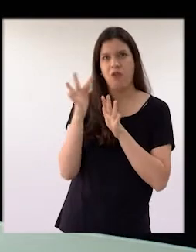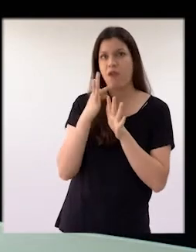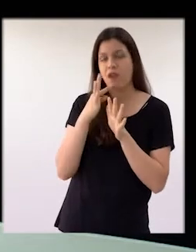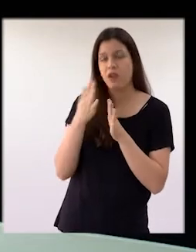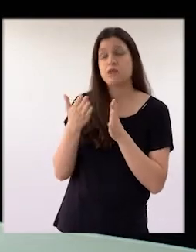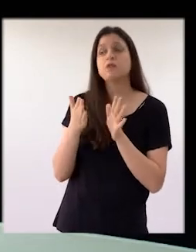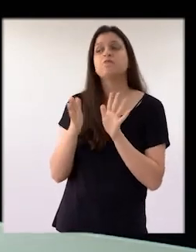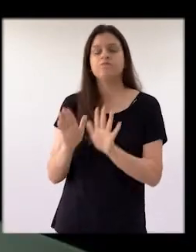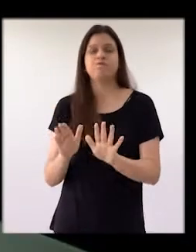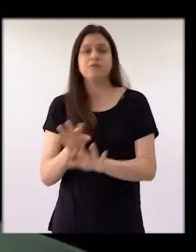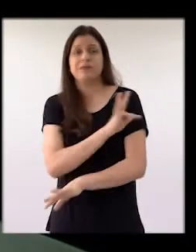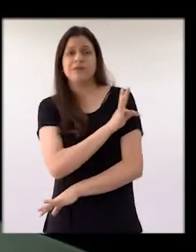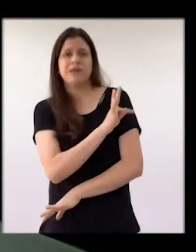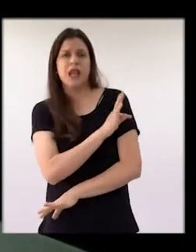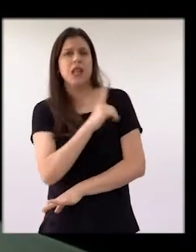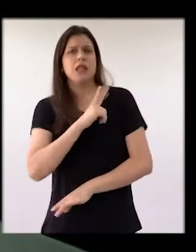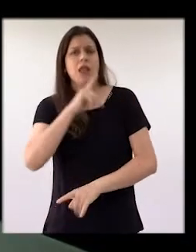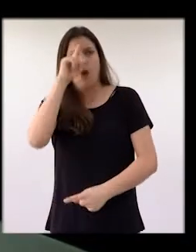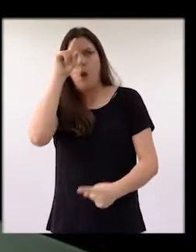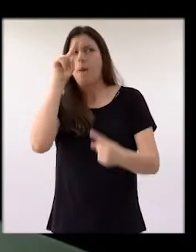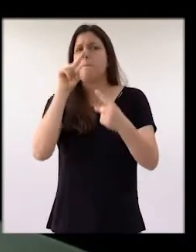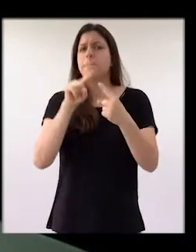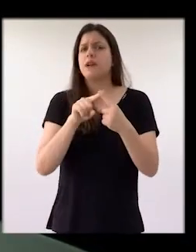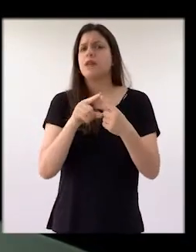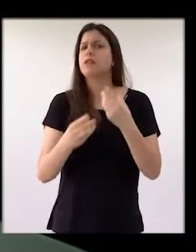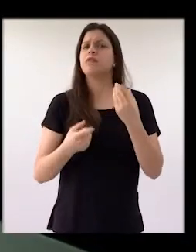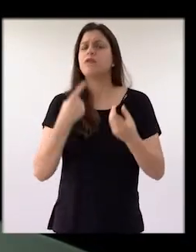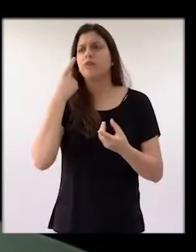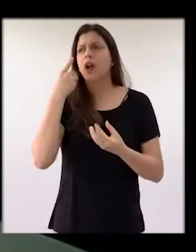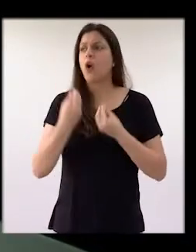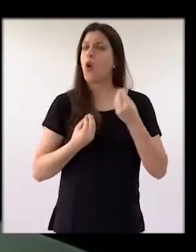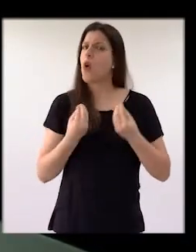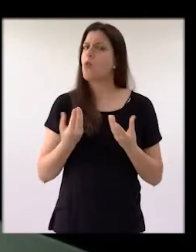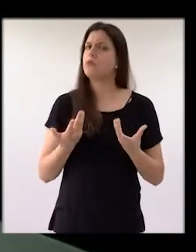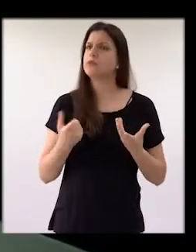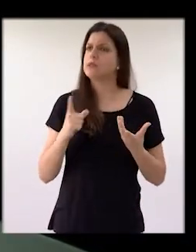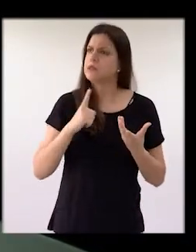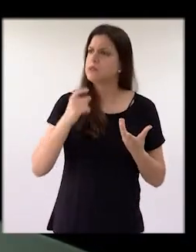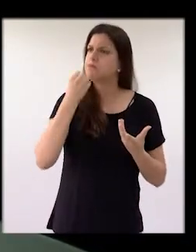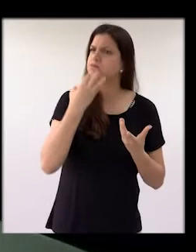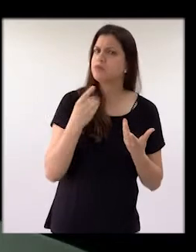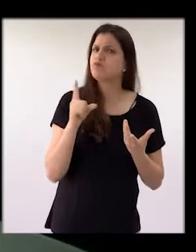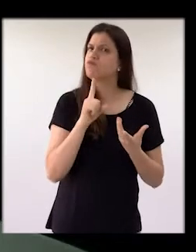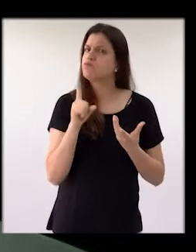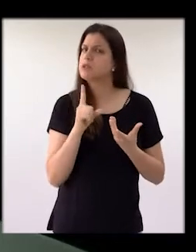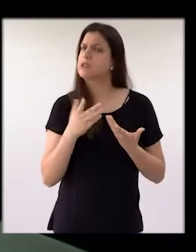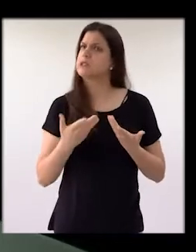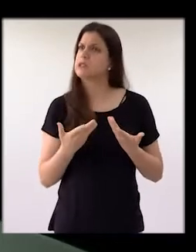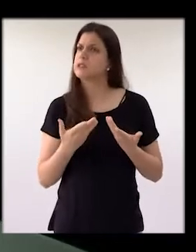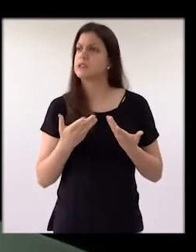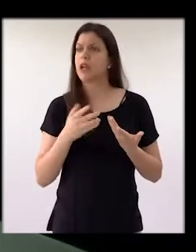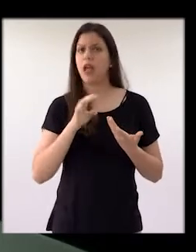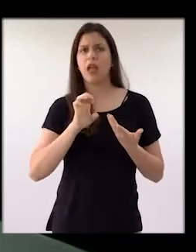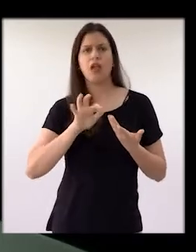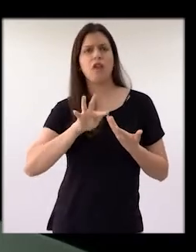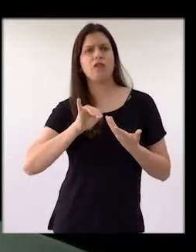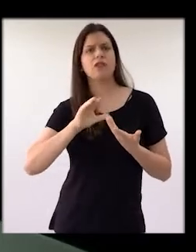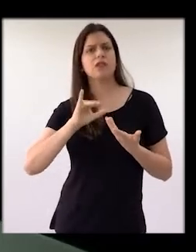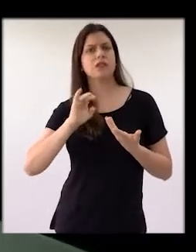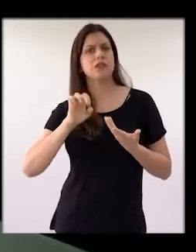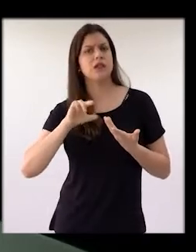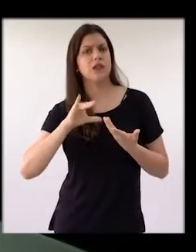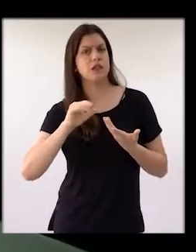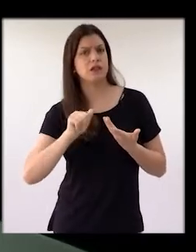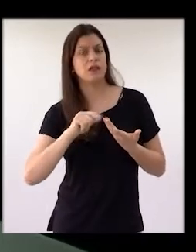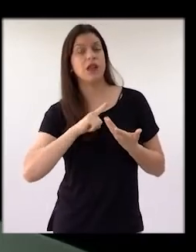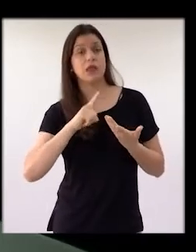do seu conhecimento? Bom, essas técnicas, o objetivo dela é estimar a eficiência, né? Então, ali com os meus dados, as variáveis